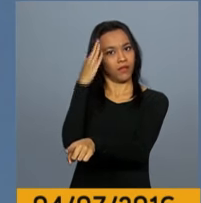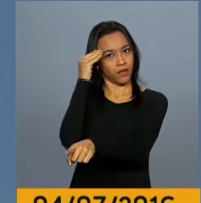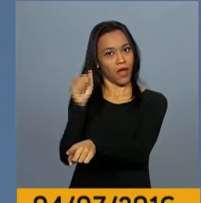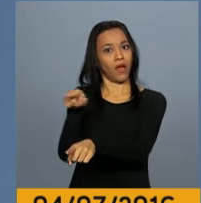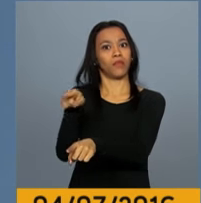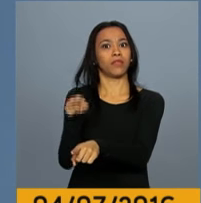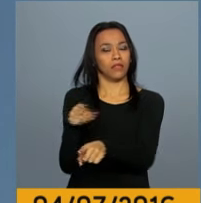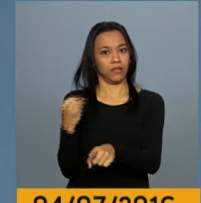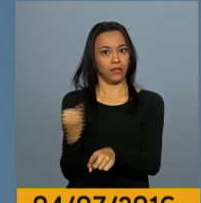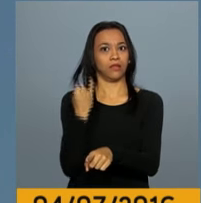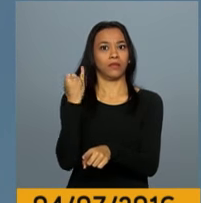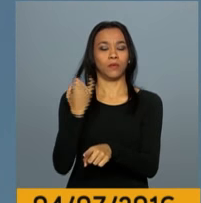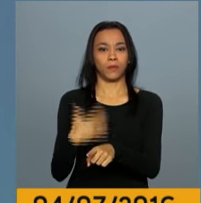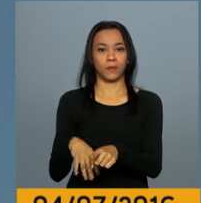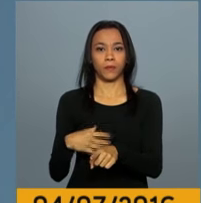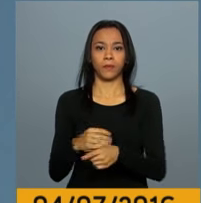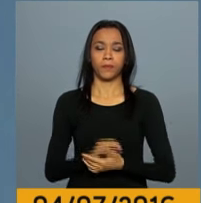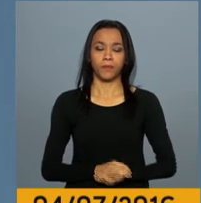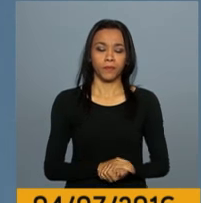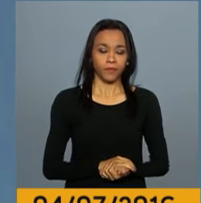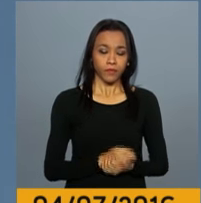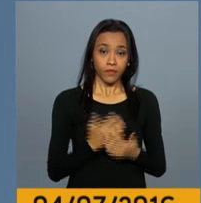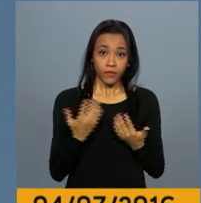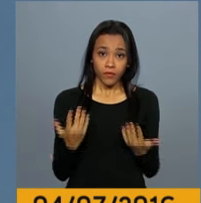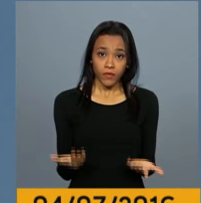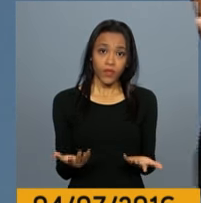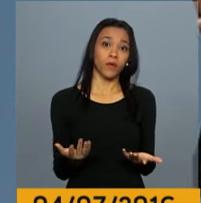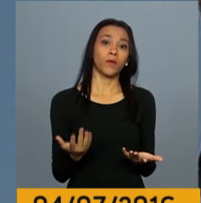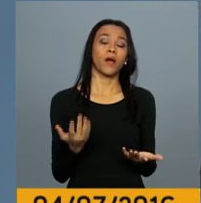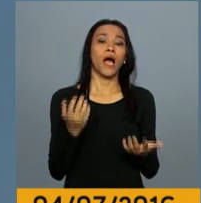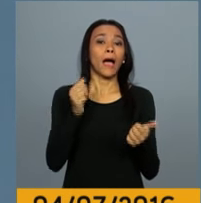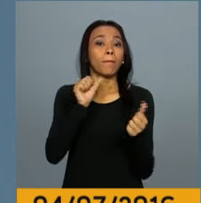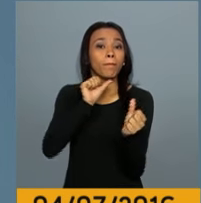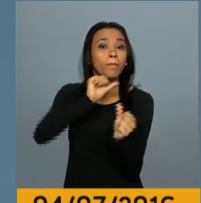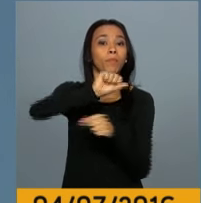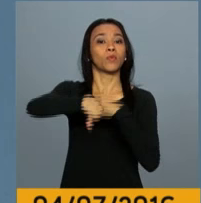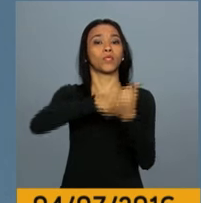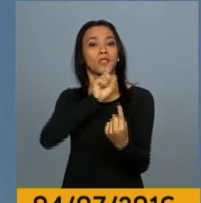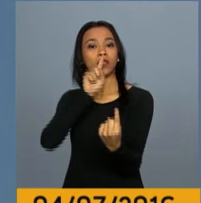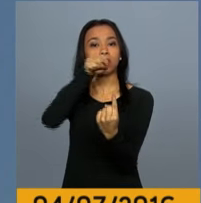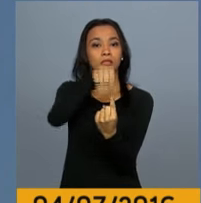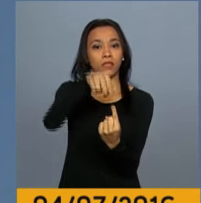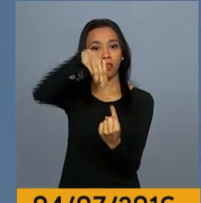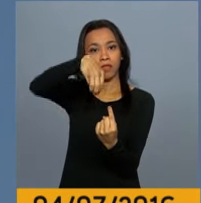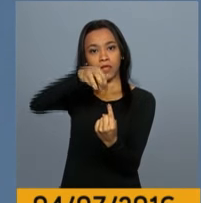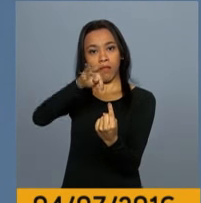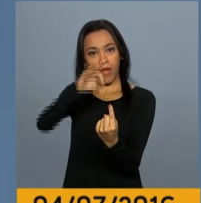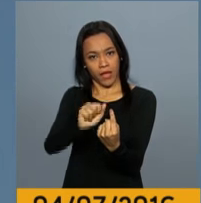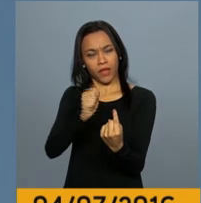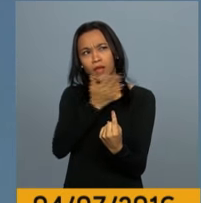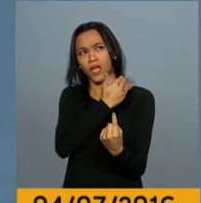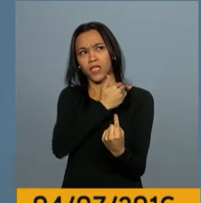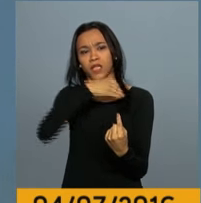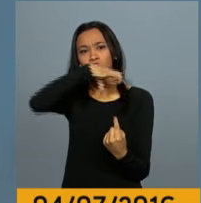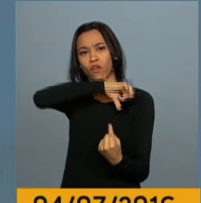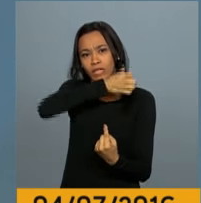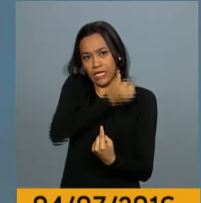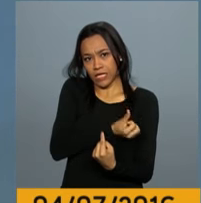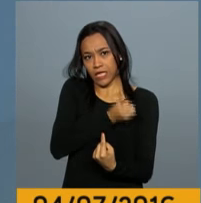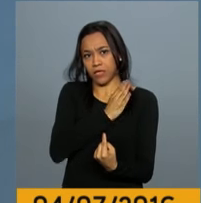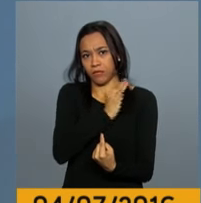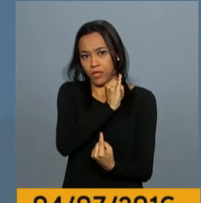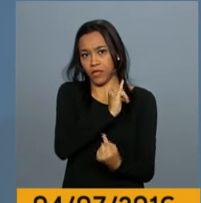Câmara dos Deputados. A modificação da meta, que eu, no começo, era de 96